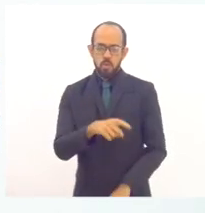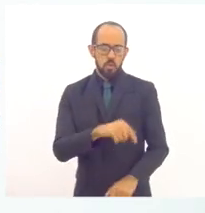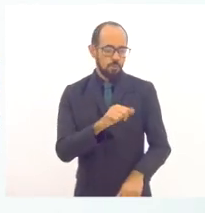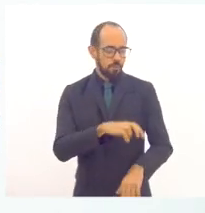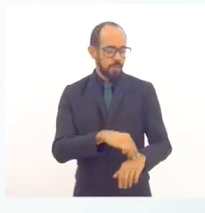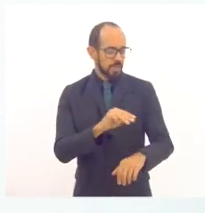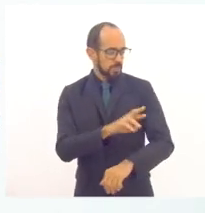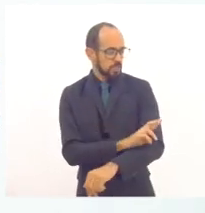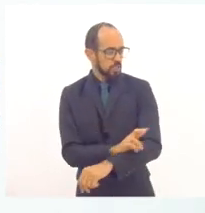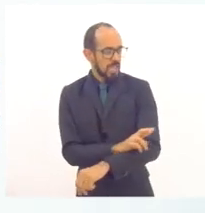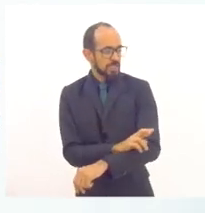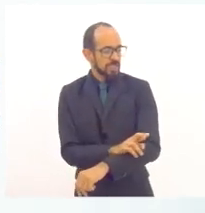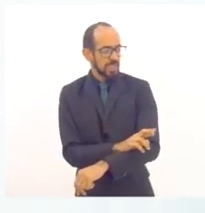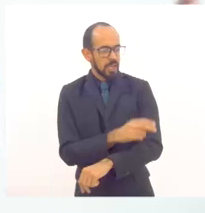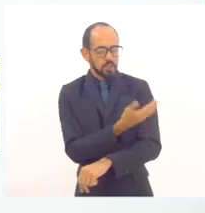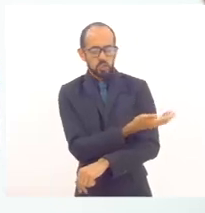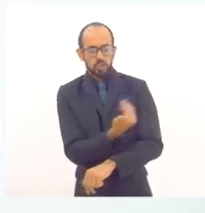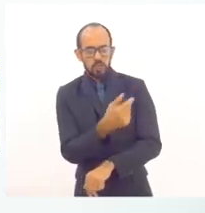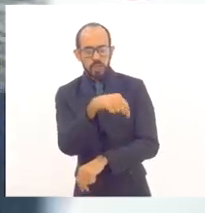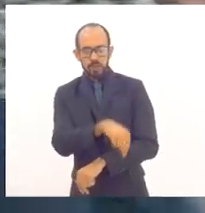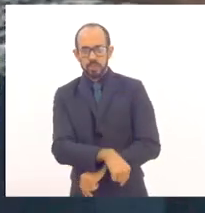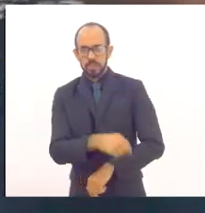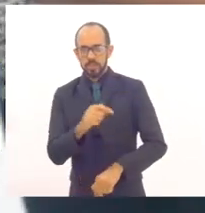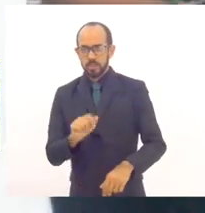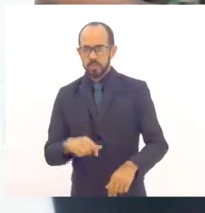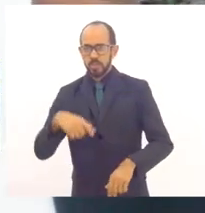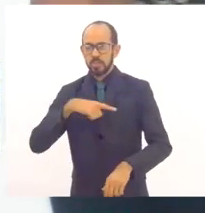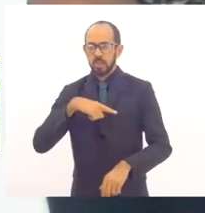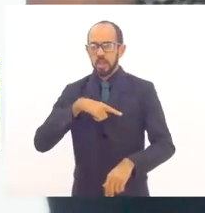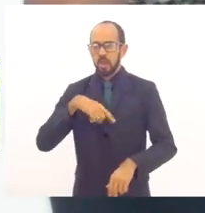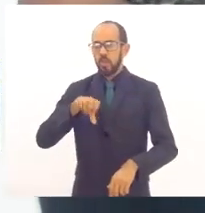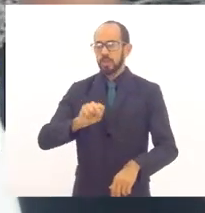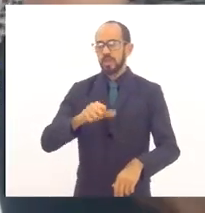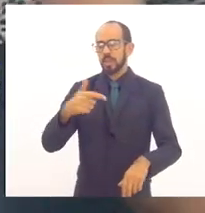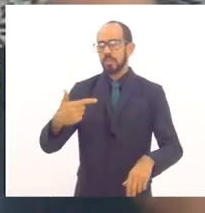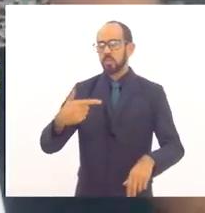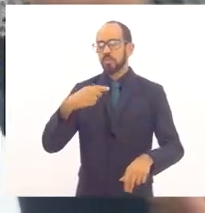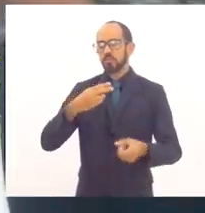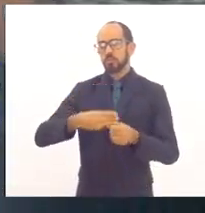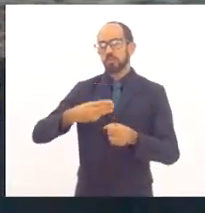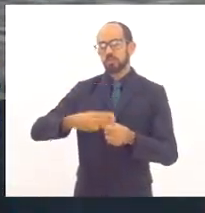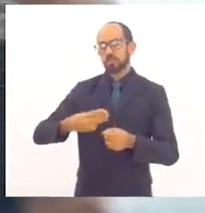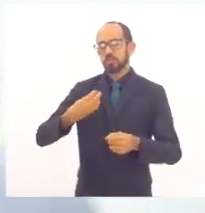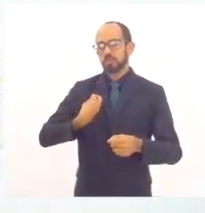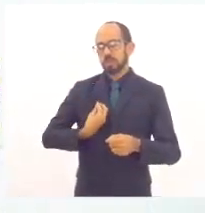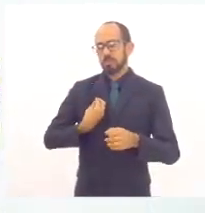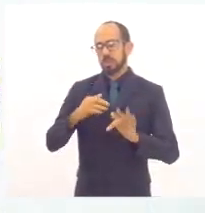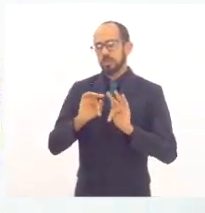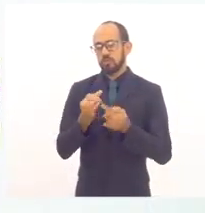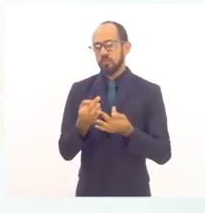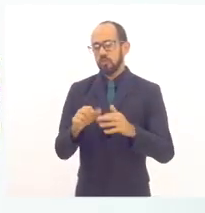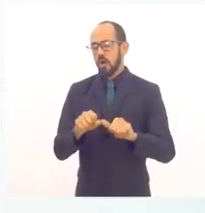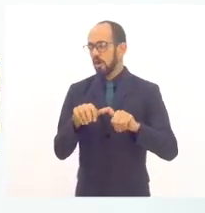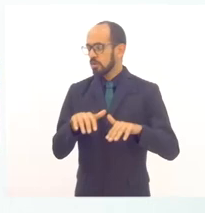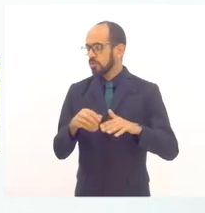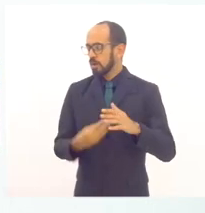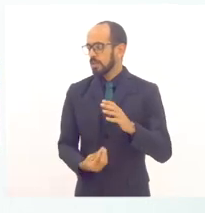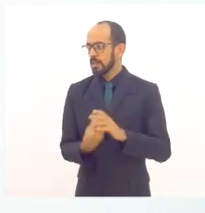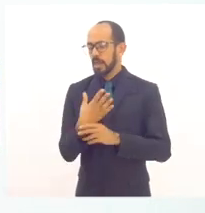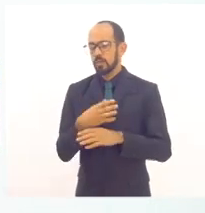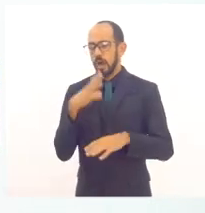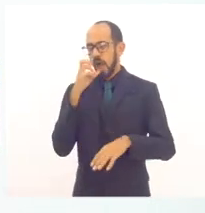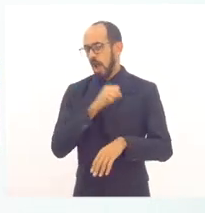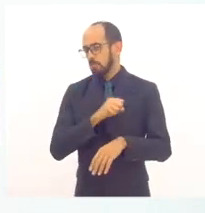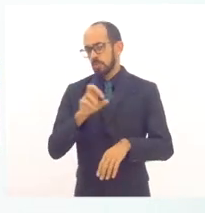tantas outras. Né? O Fórum de Capoeira do Rio de Janeiro hoje tem 82 municípios participando desse fórum, e o fórum não foi criado de ontem para hoje.